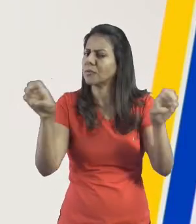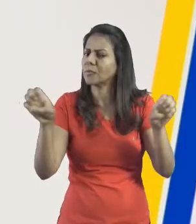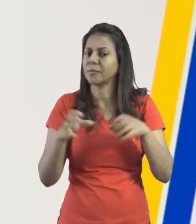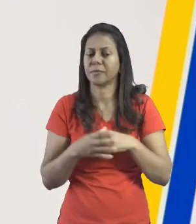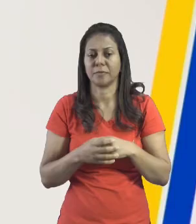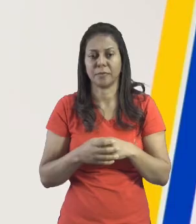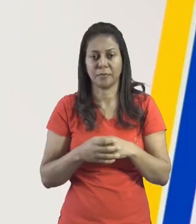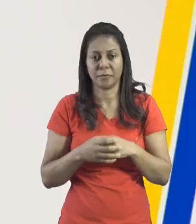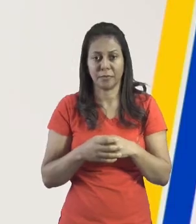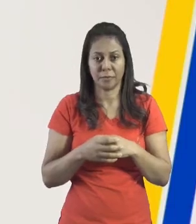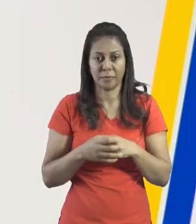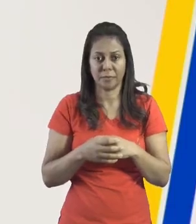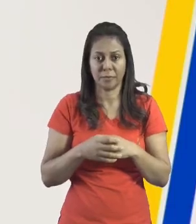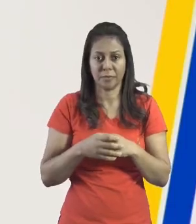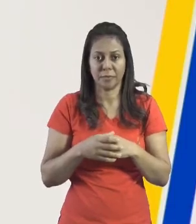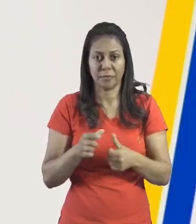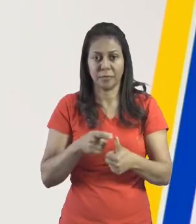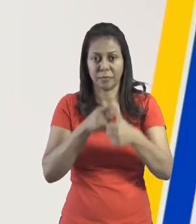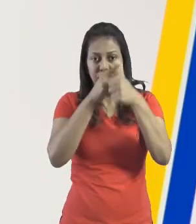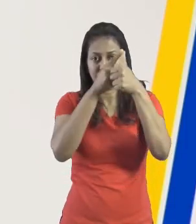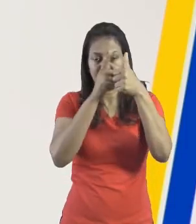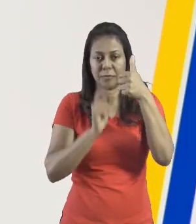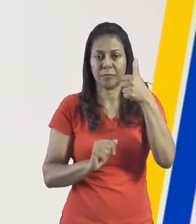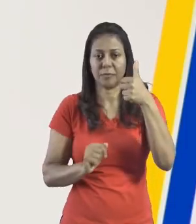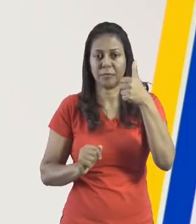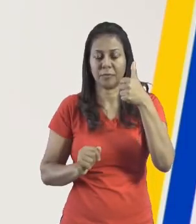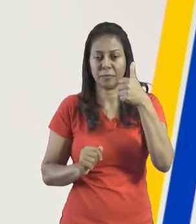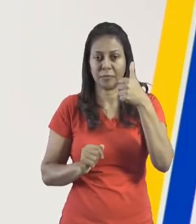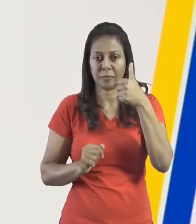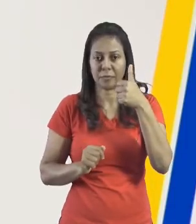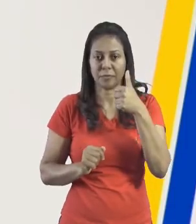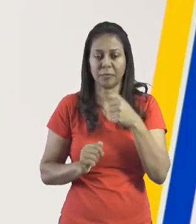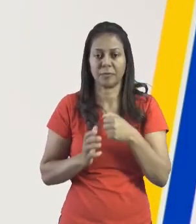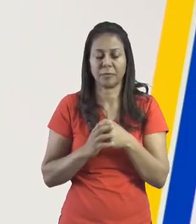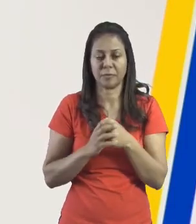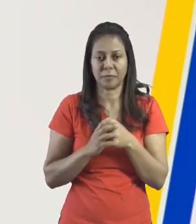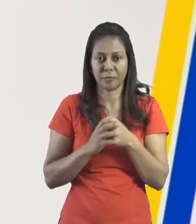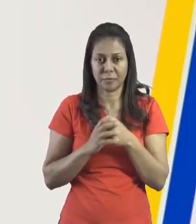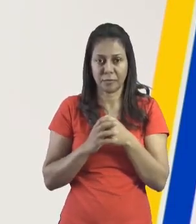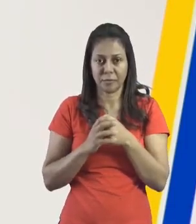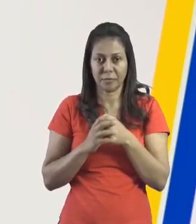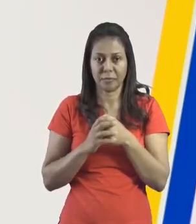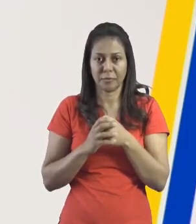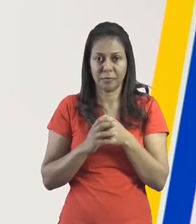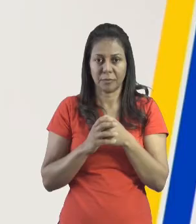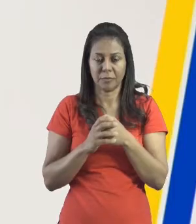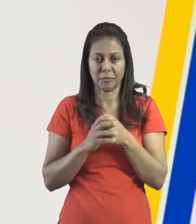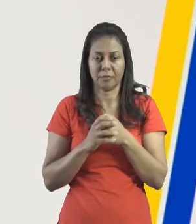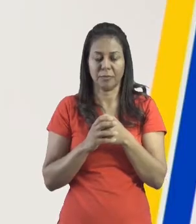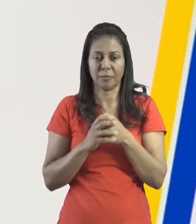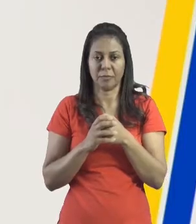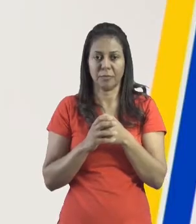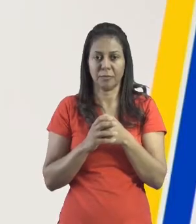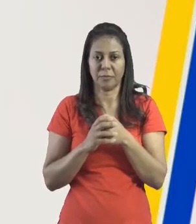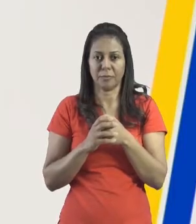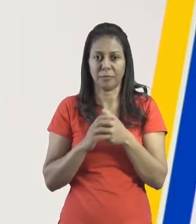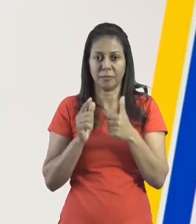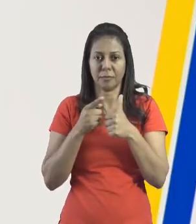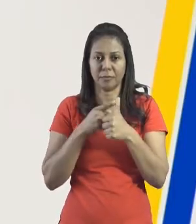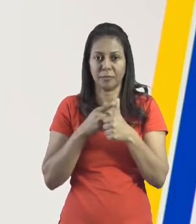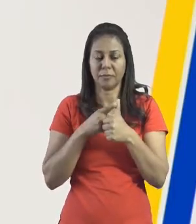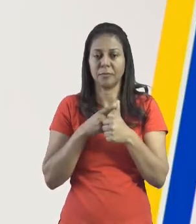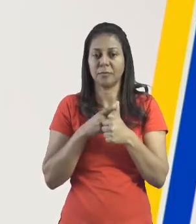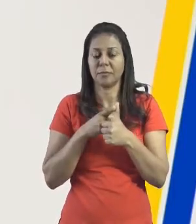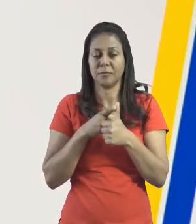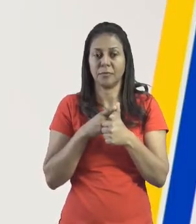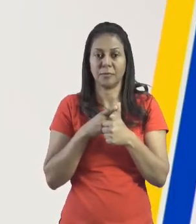Mas nós colocamos aqui o primeiro passo, daqui a pouco eu vou dar mais detalhes como resolver esse tipo de equação. Mas, de primeira vista, vamos